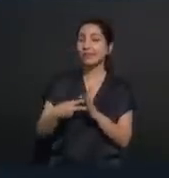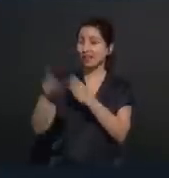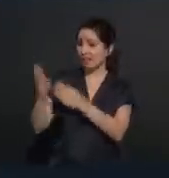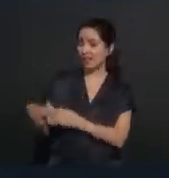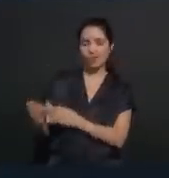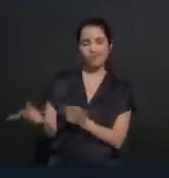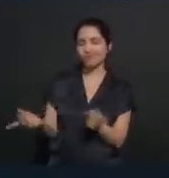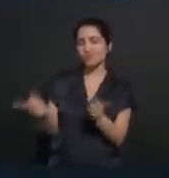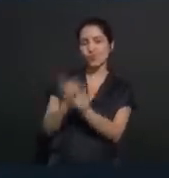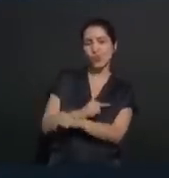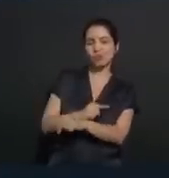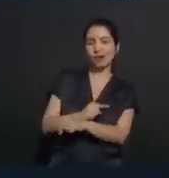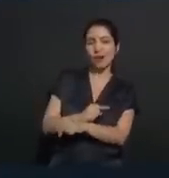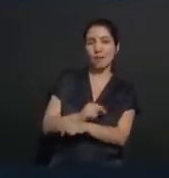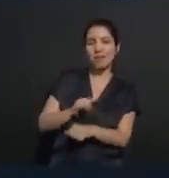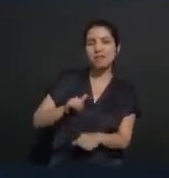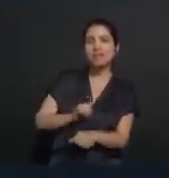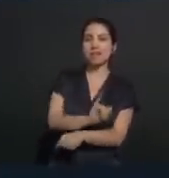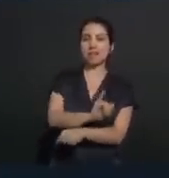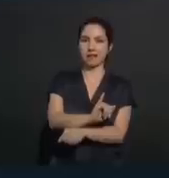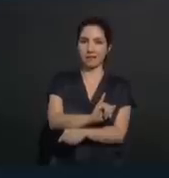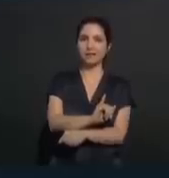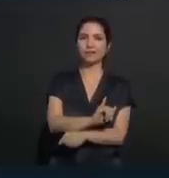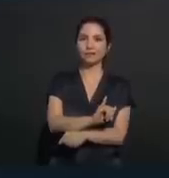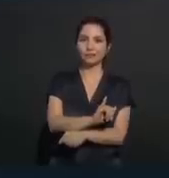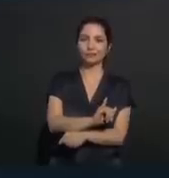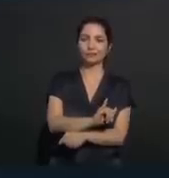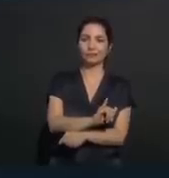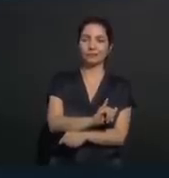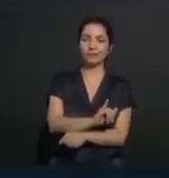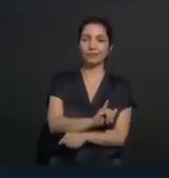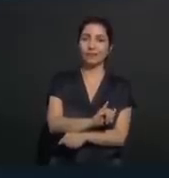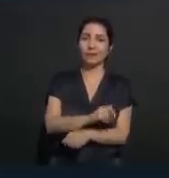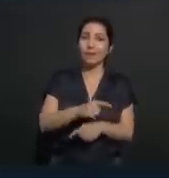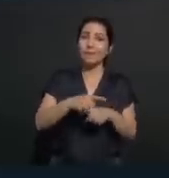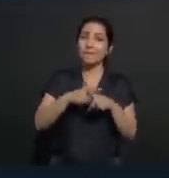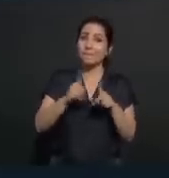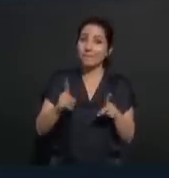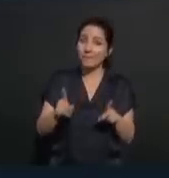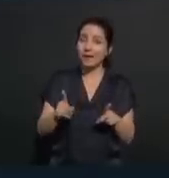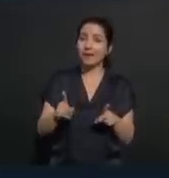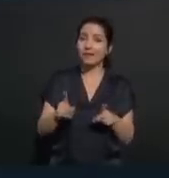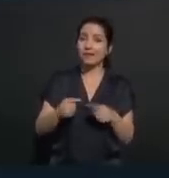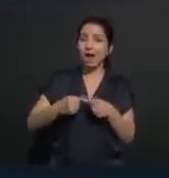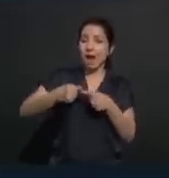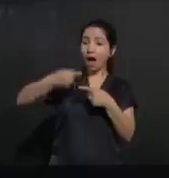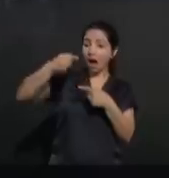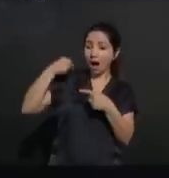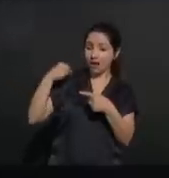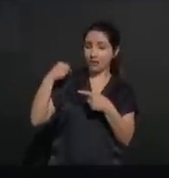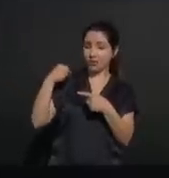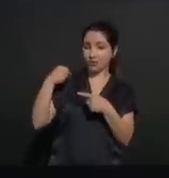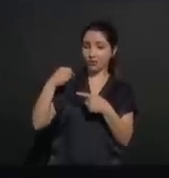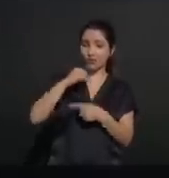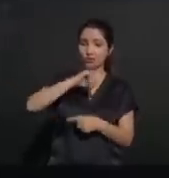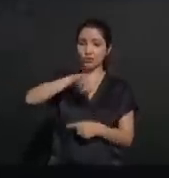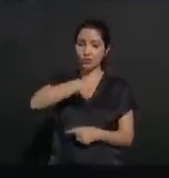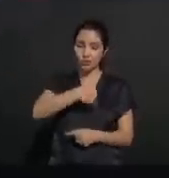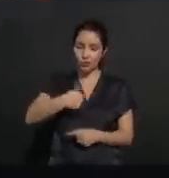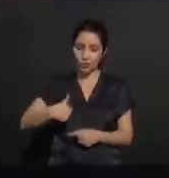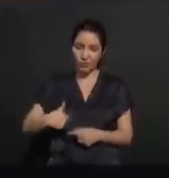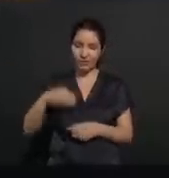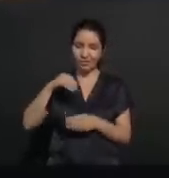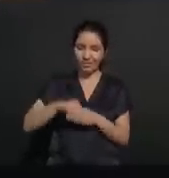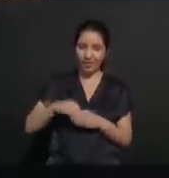Significa enganador. E eu tenho certeza que naqueles 17 anos dentro de casa, antes de ser vendido pelos irmãos,